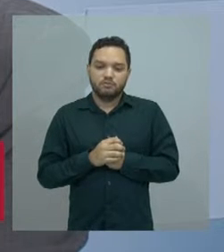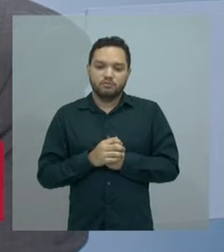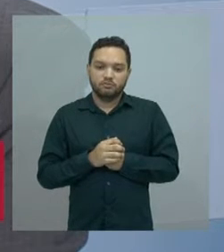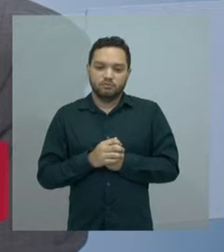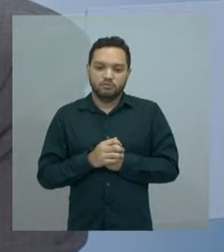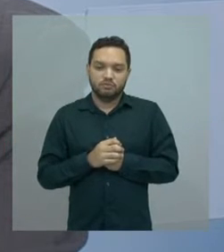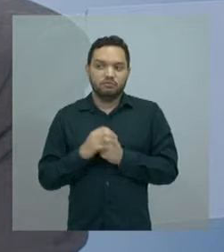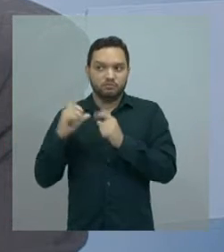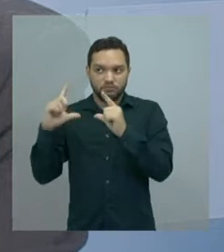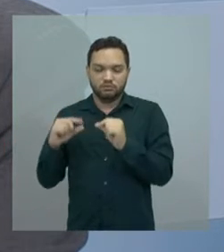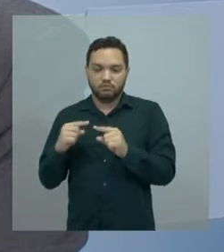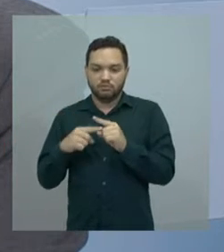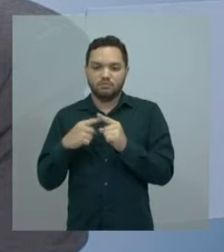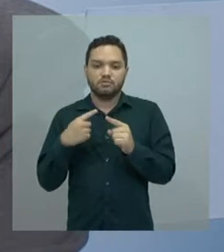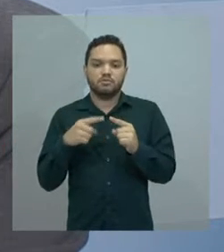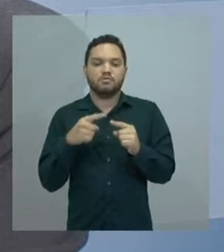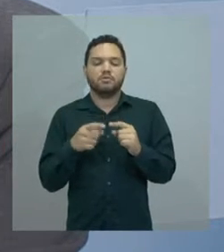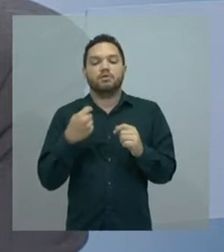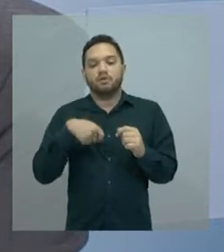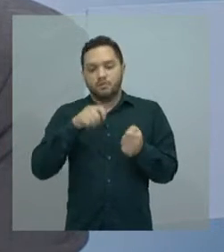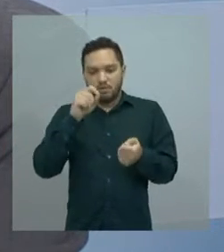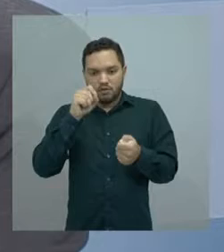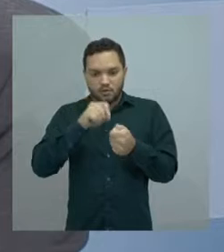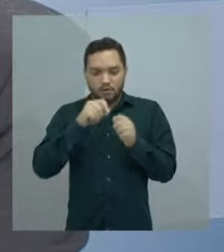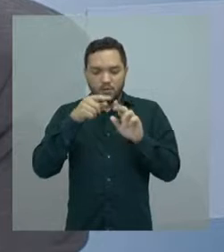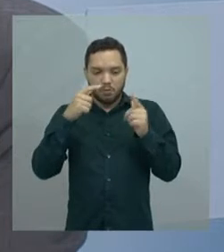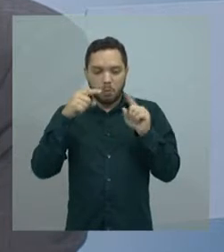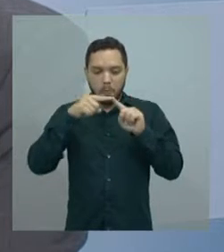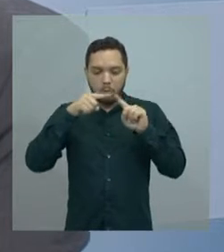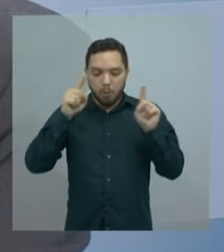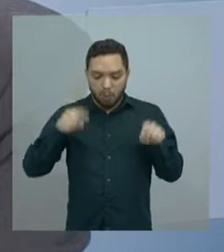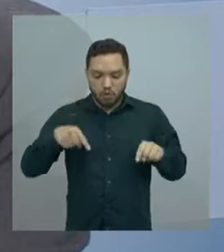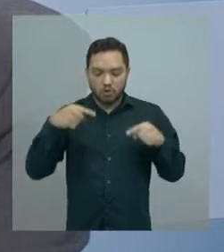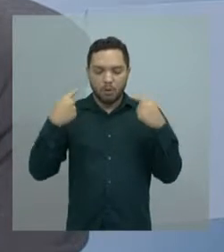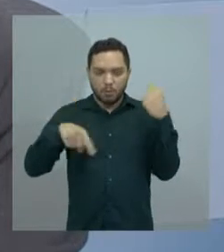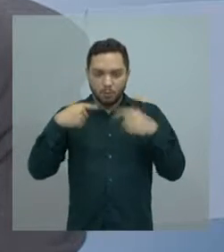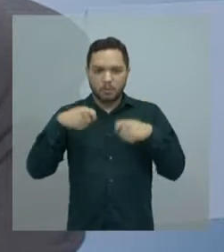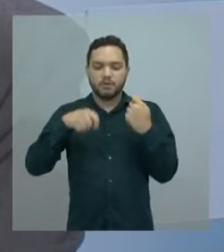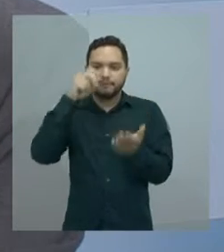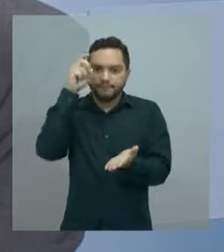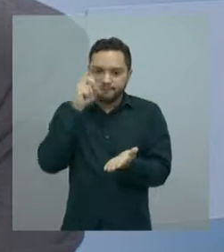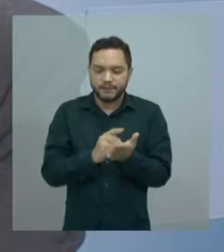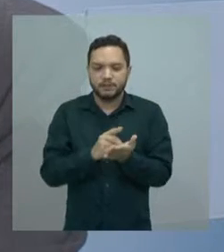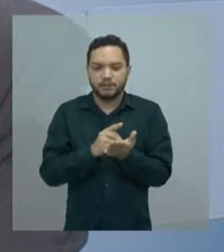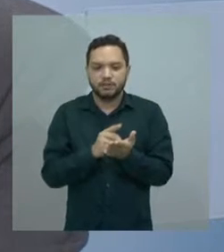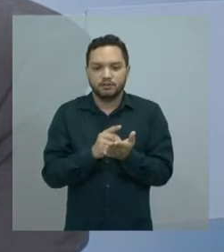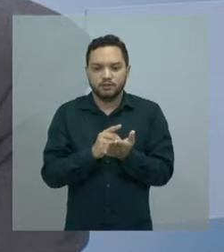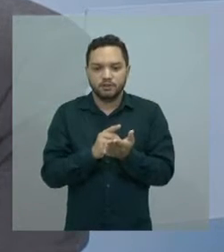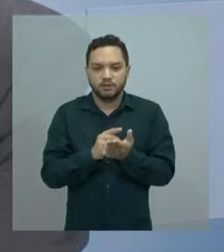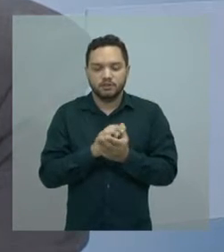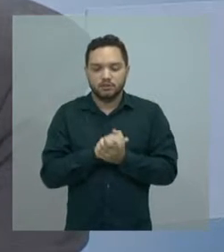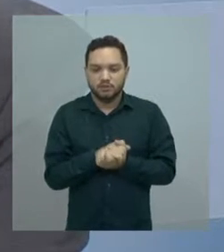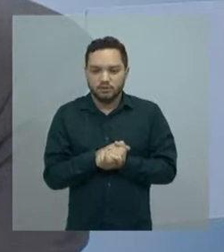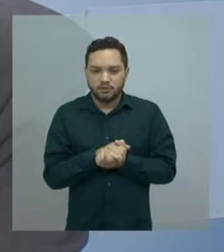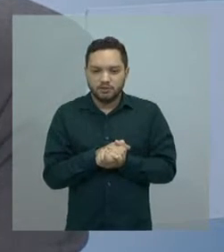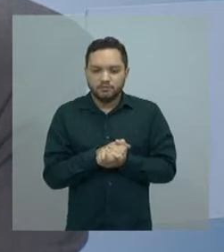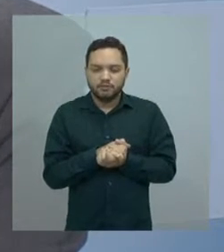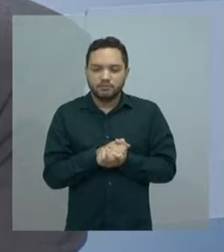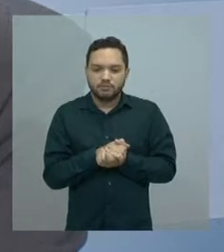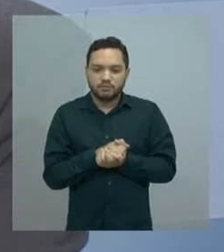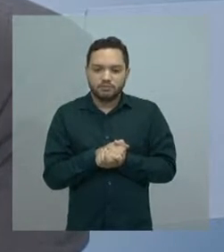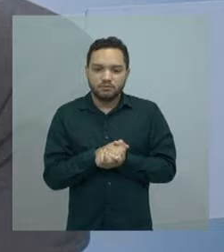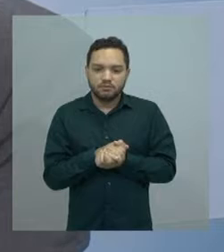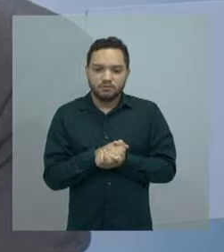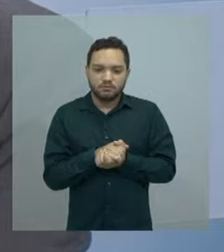mais efetividade das nossas políticas públicas, principalmente aquelas que pegam o fundo da panela, né? Aquelas